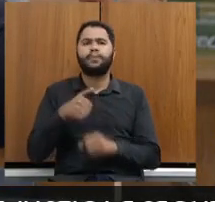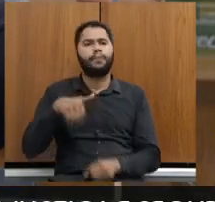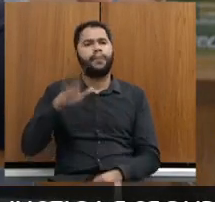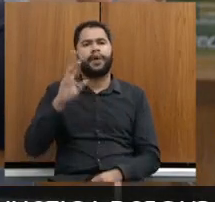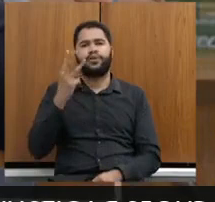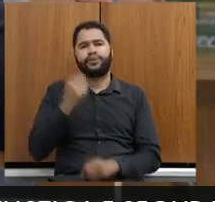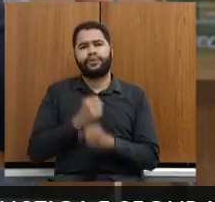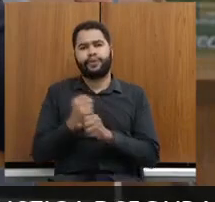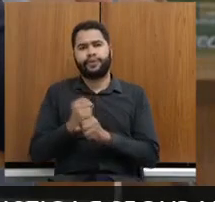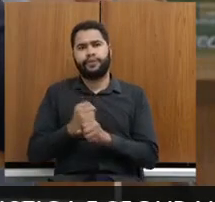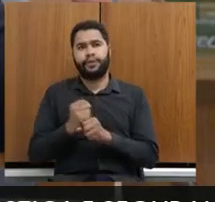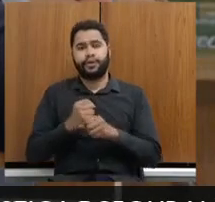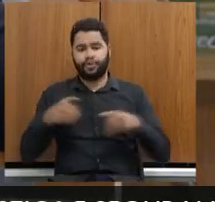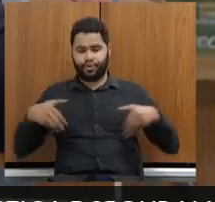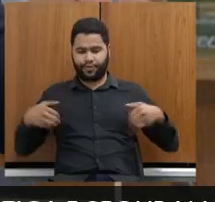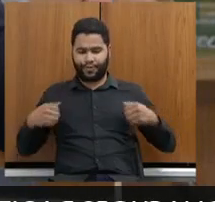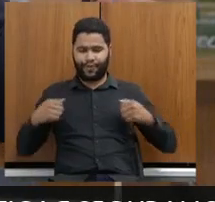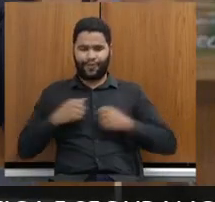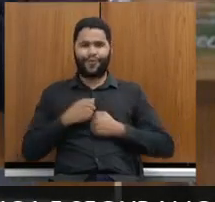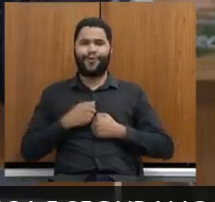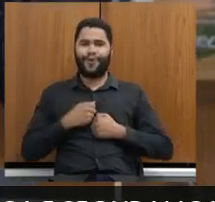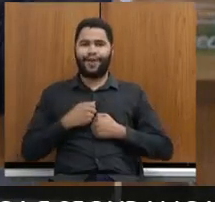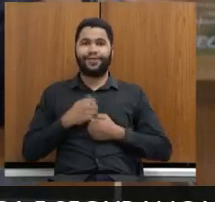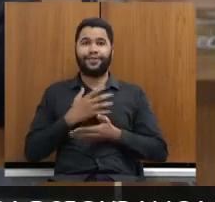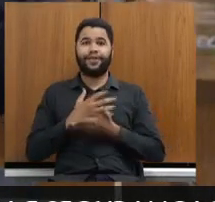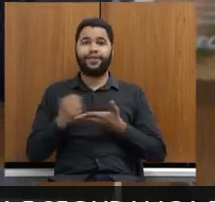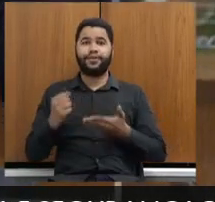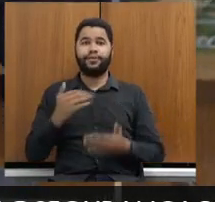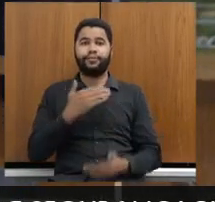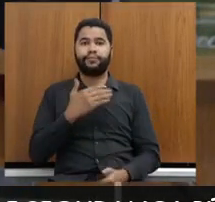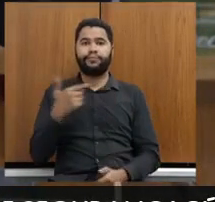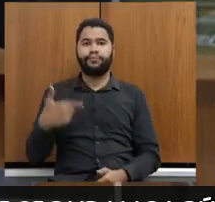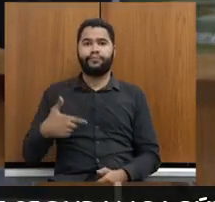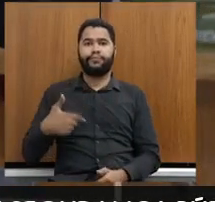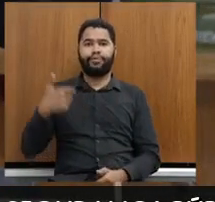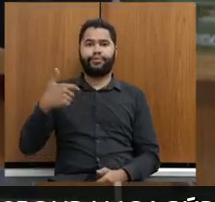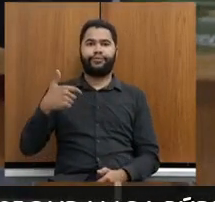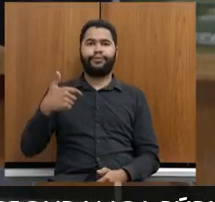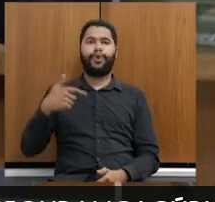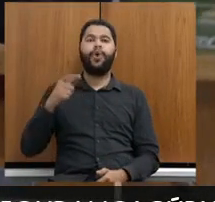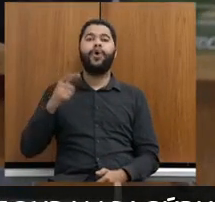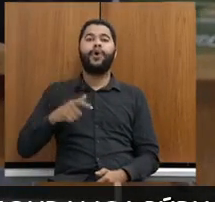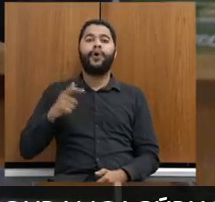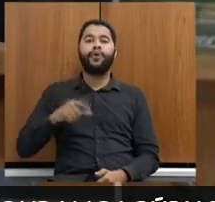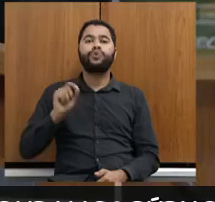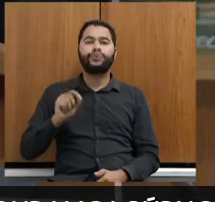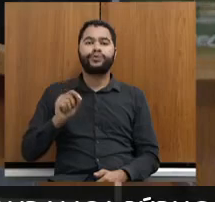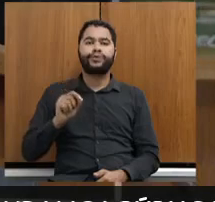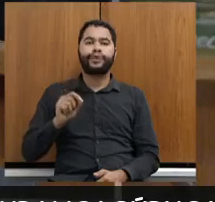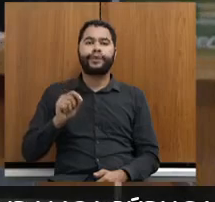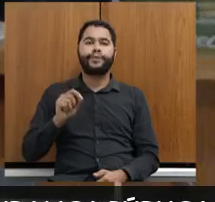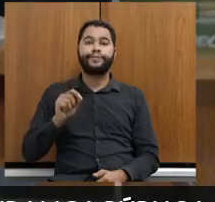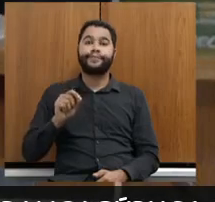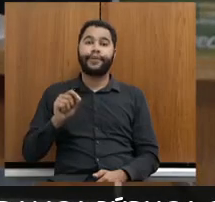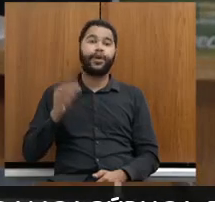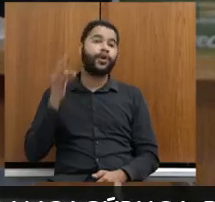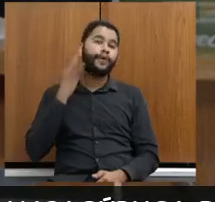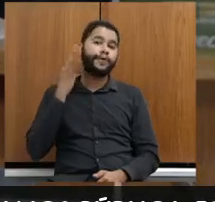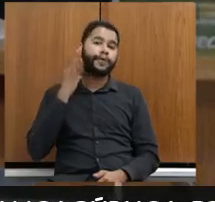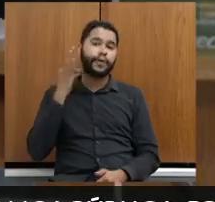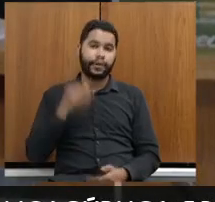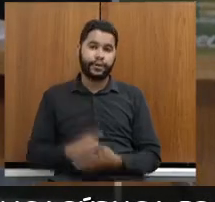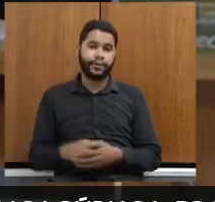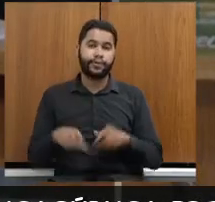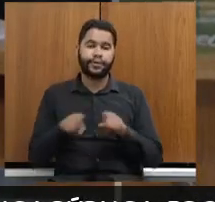mais de três anos mais de três anos com colete vencido e ele morre na lotérica não lembro desse jeito sem